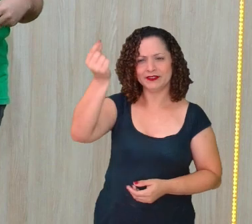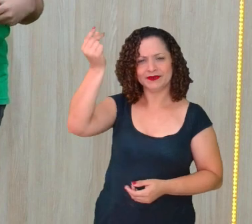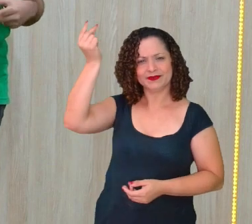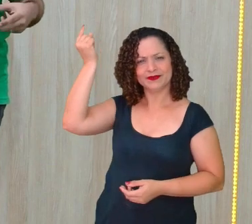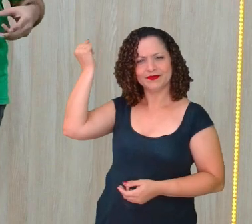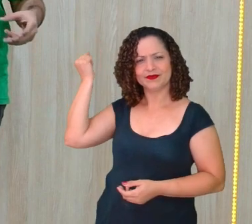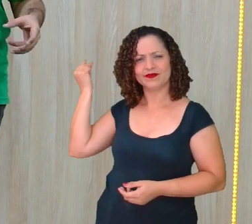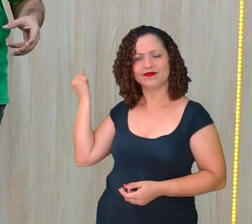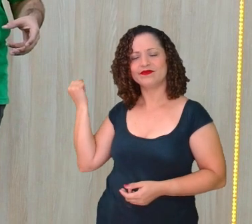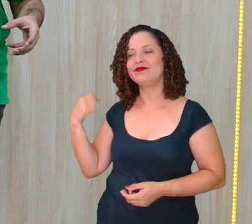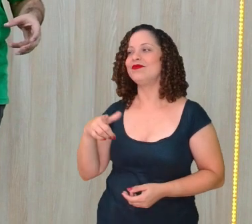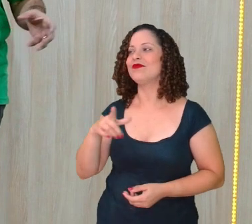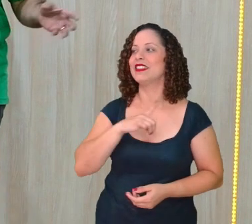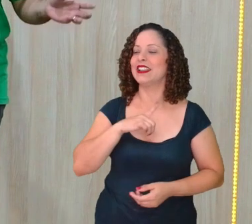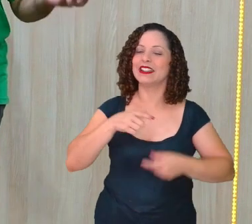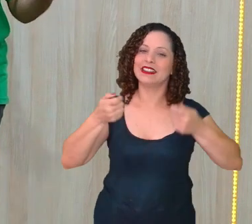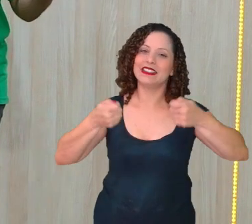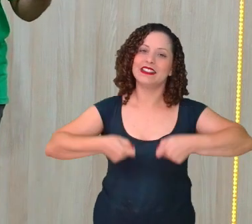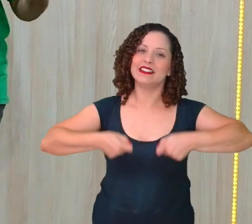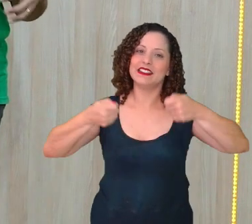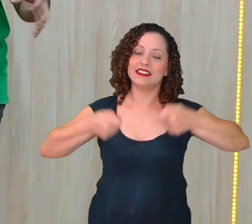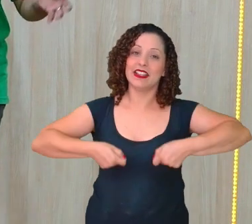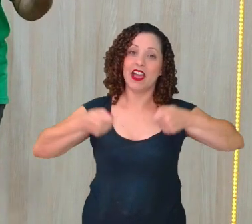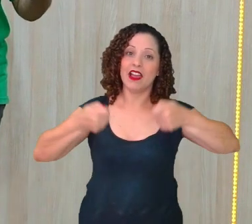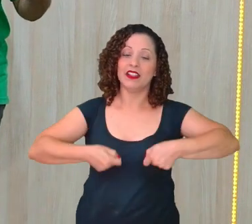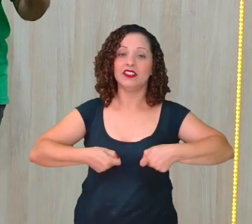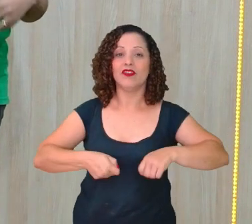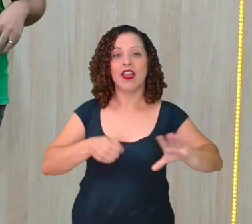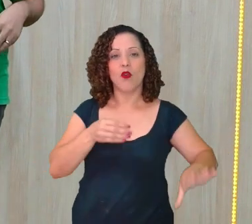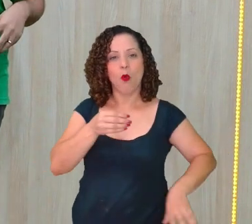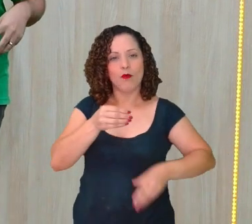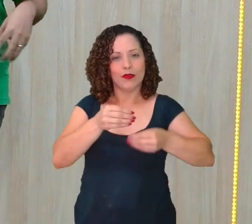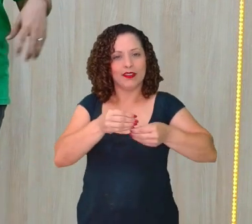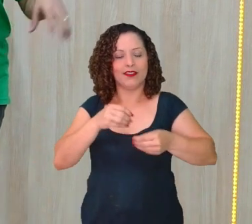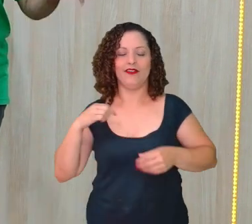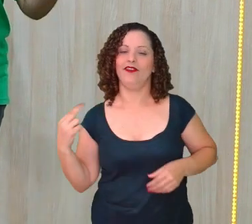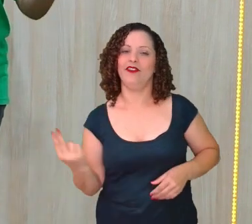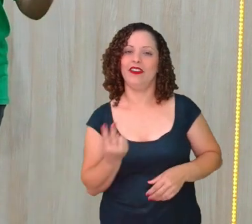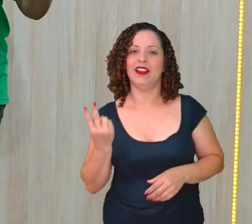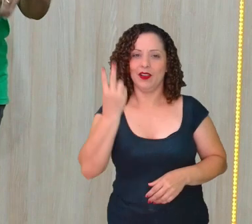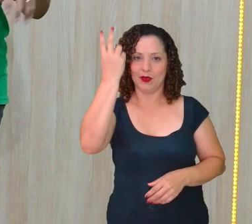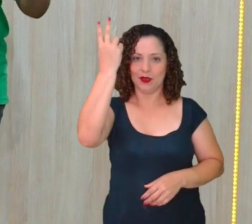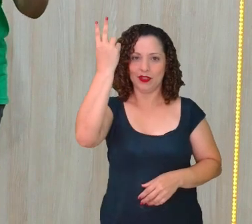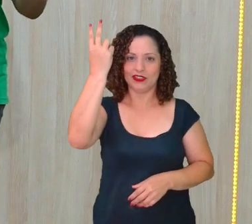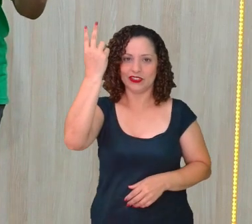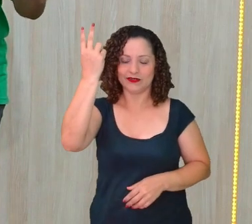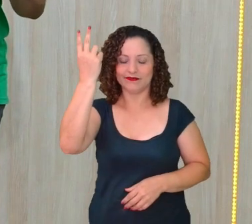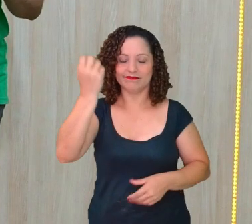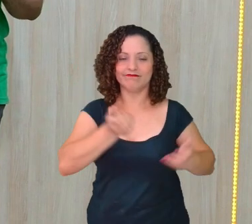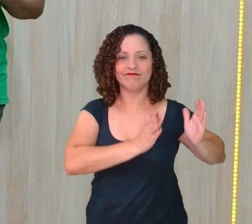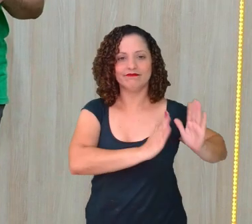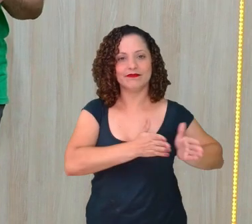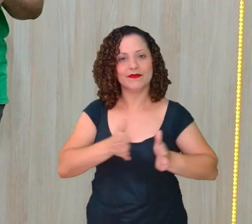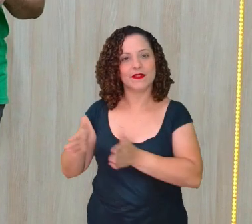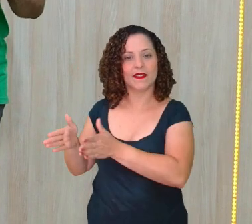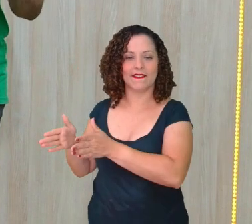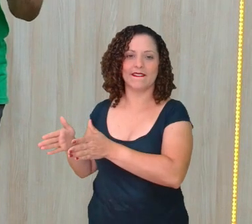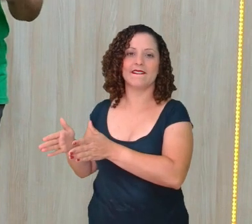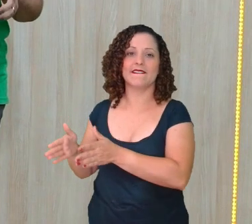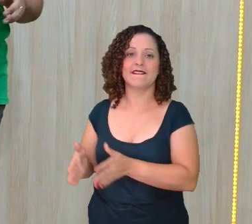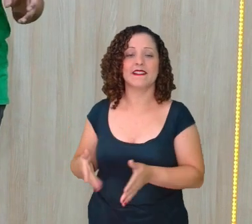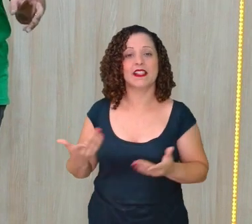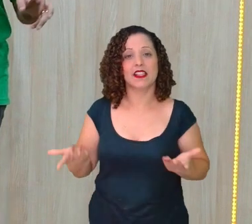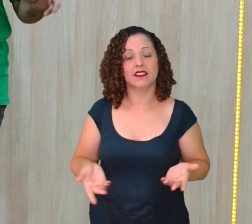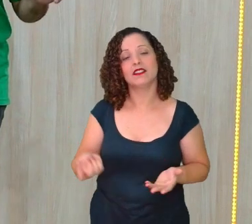depender das necessidades, ele vai agregando outros valores nos seus processos de construções para que